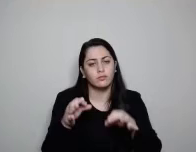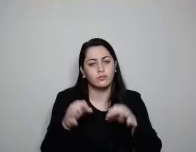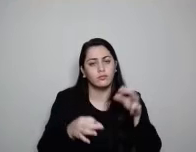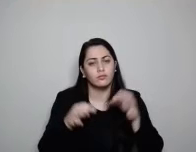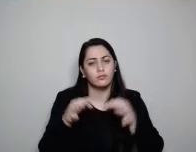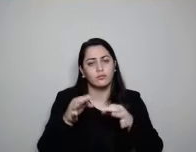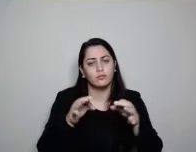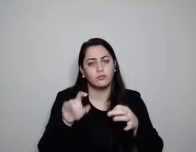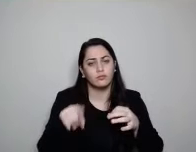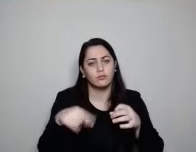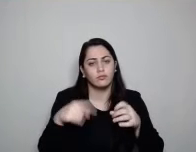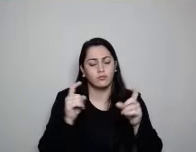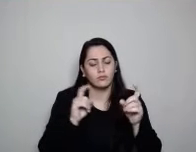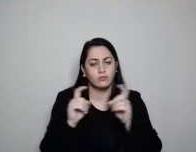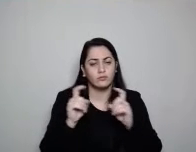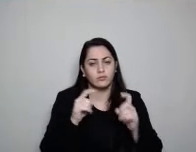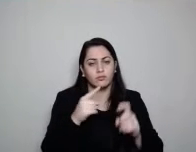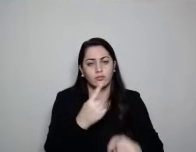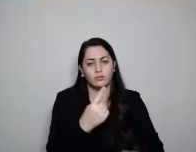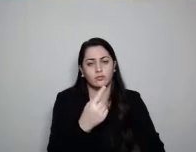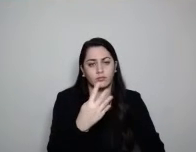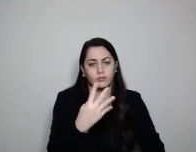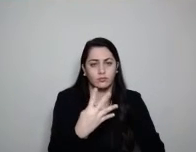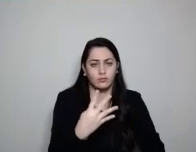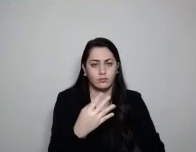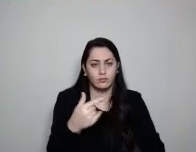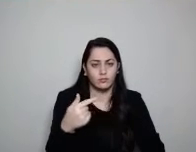136, estamos julgando agora. 136 também é no mesmo sentido, é